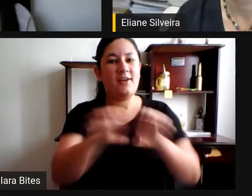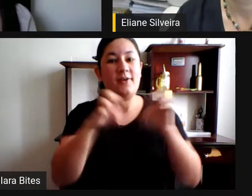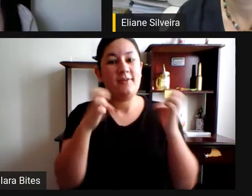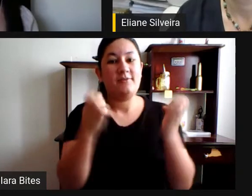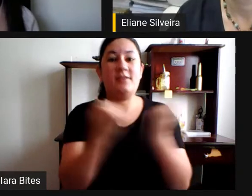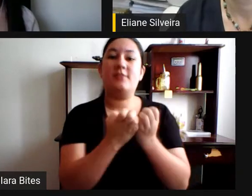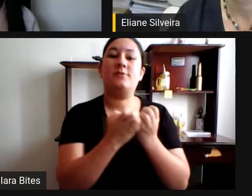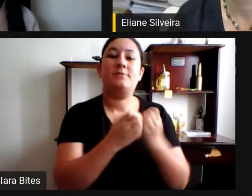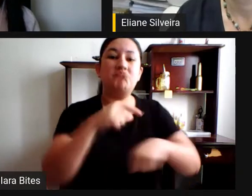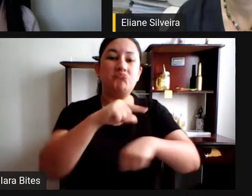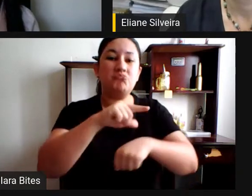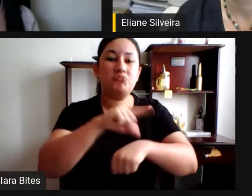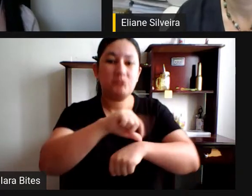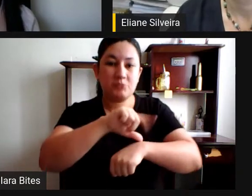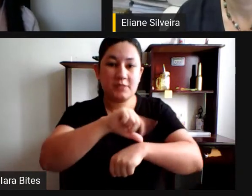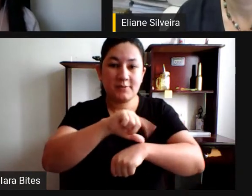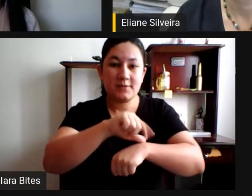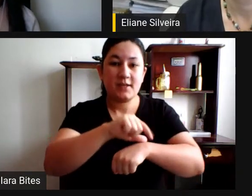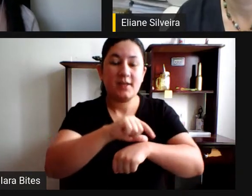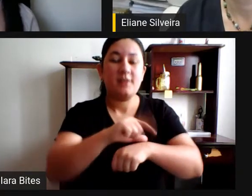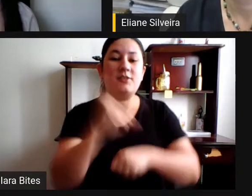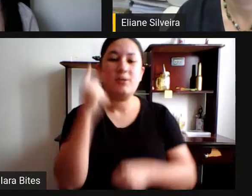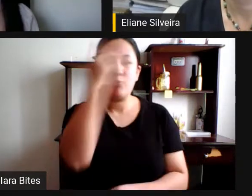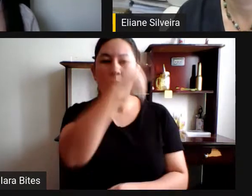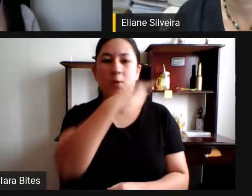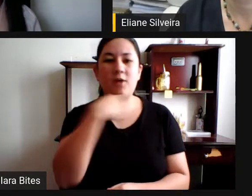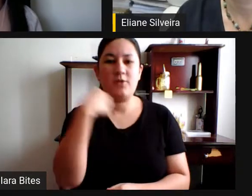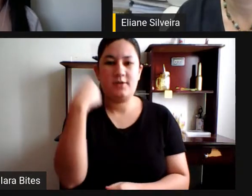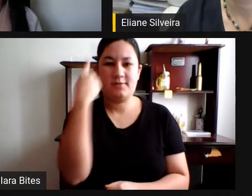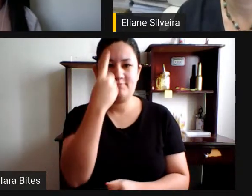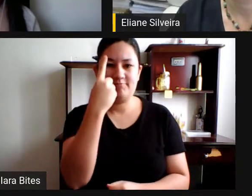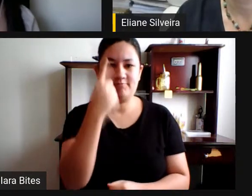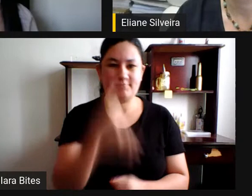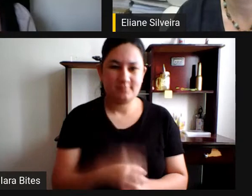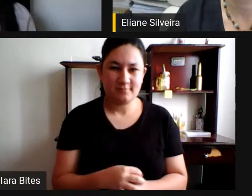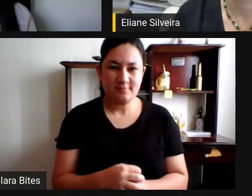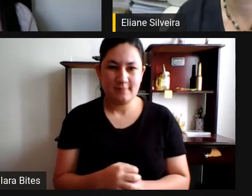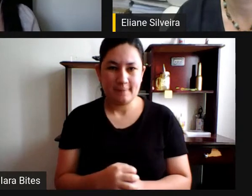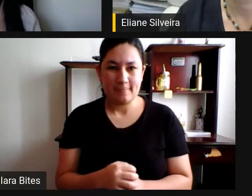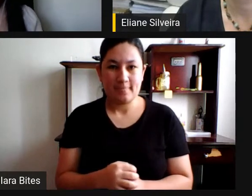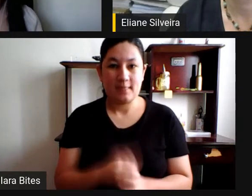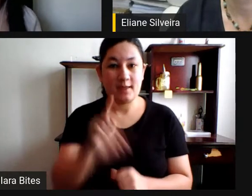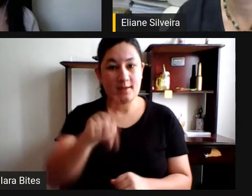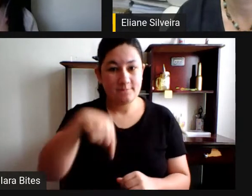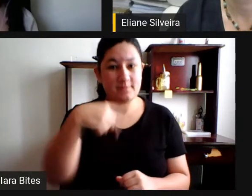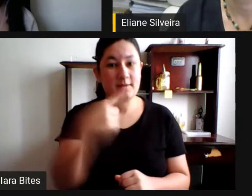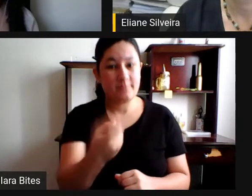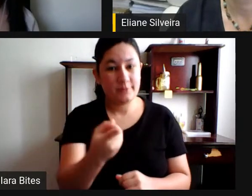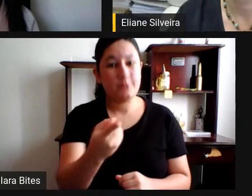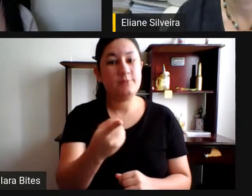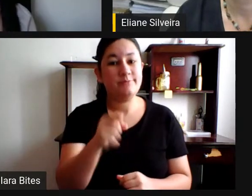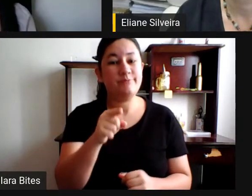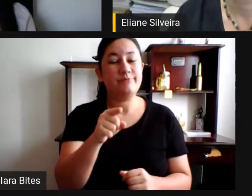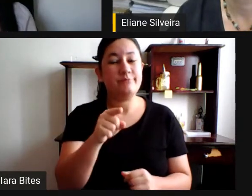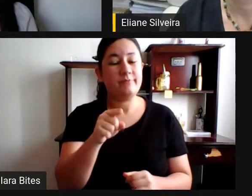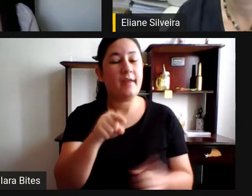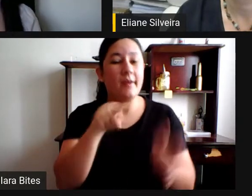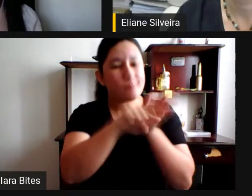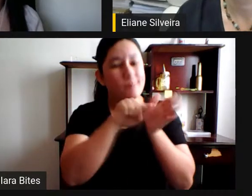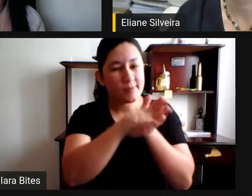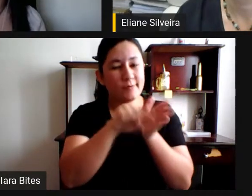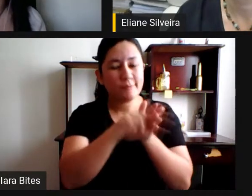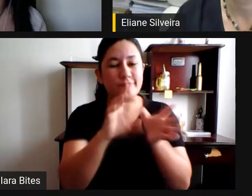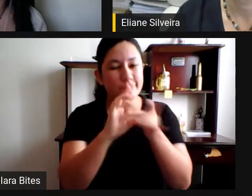de uma hora, né? Mais ou menos. E, posteriormente, haverá espaço para perguntas que deverão ser